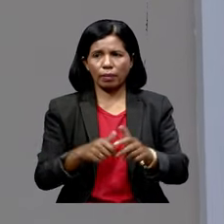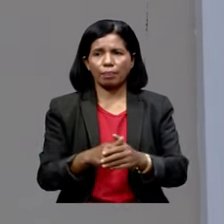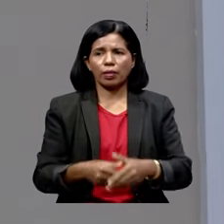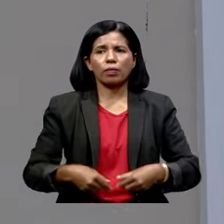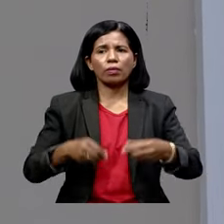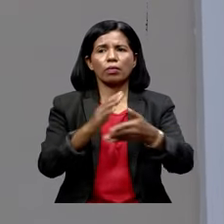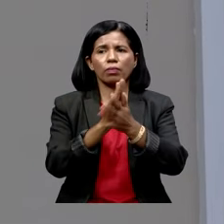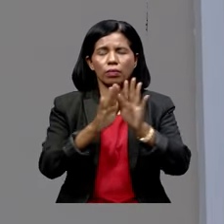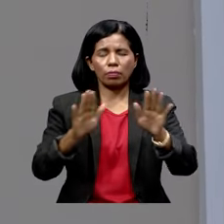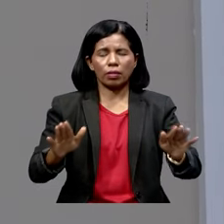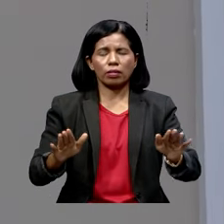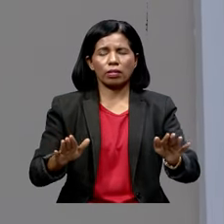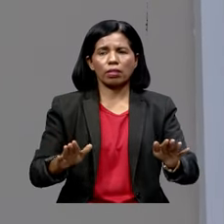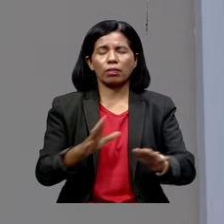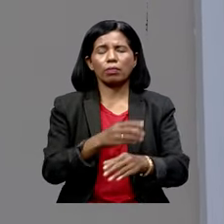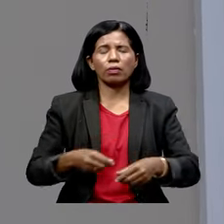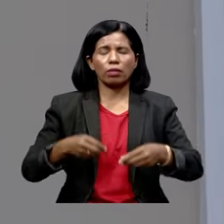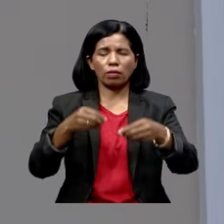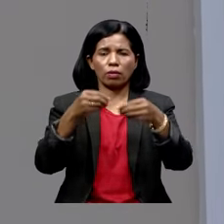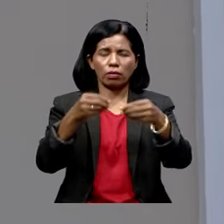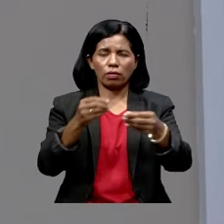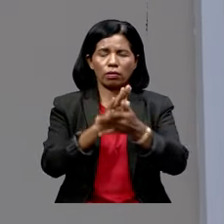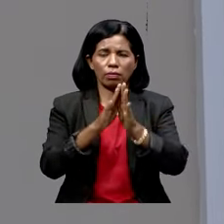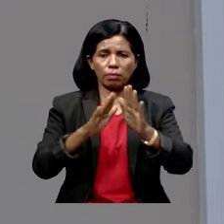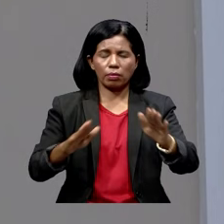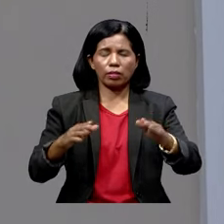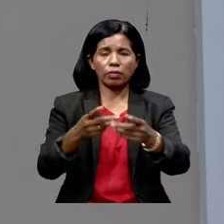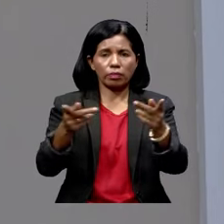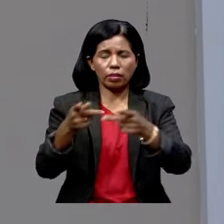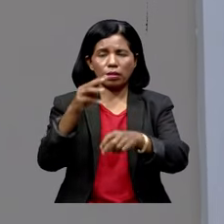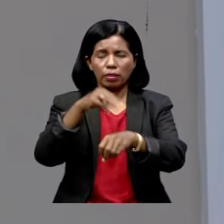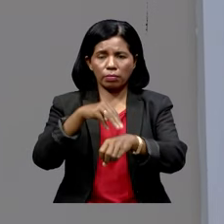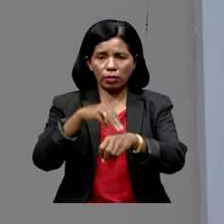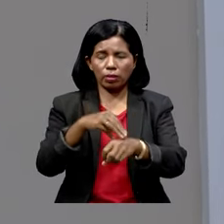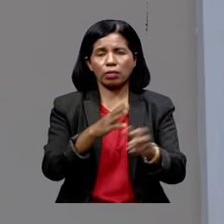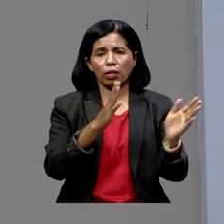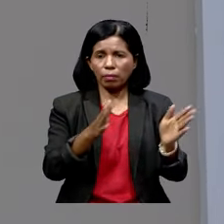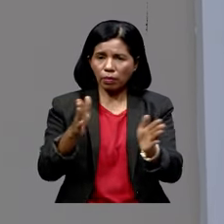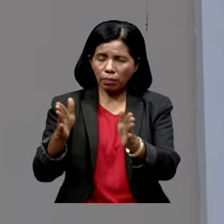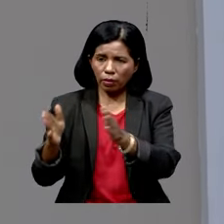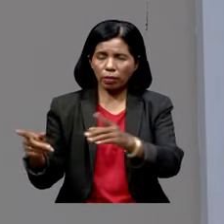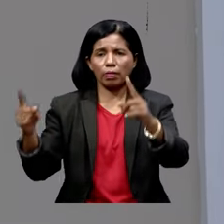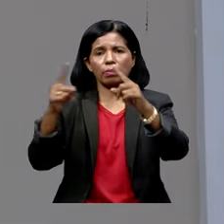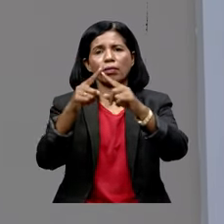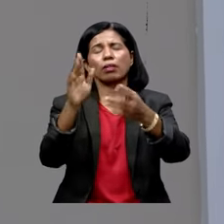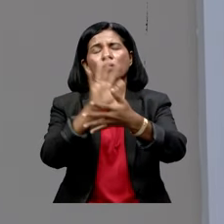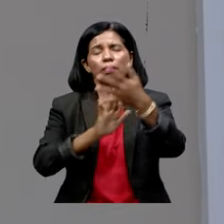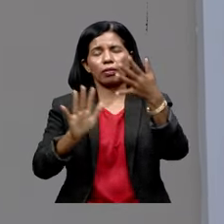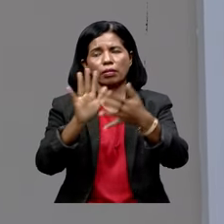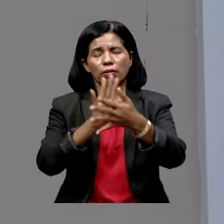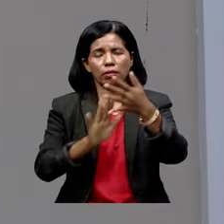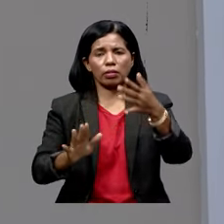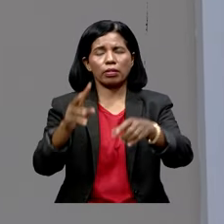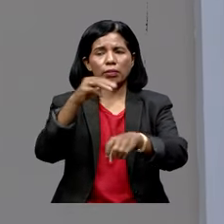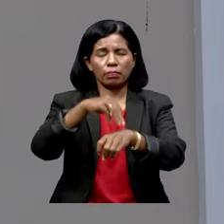obensan, hodi inaugura, Altar Santo, Presbitério Toma, onde prepara a Bahia, celebração, Eucaristia,